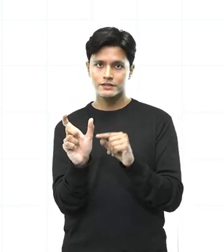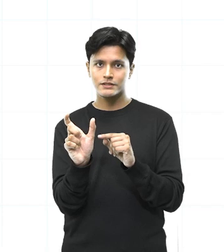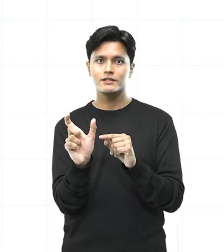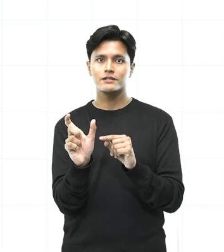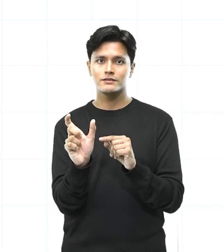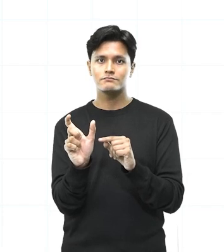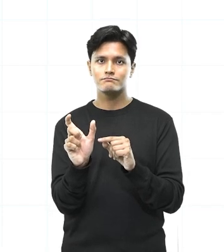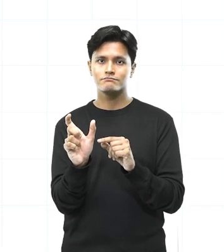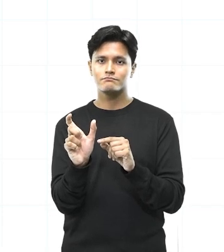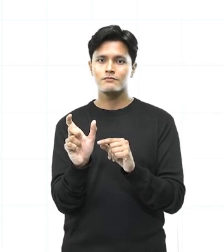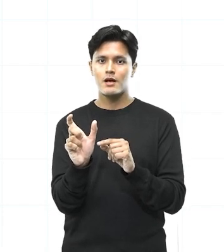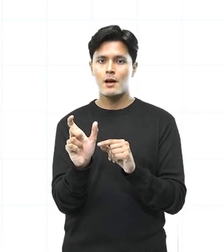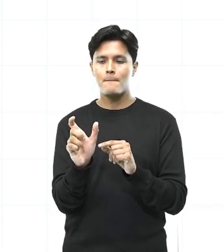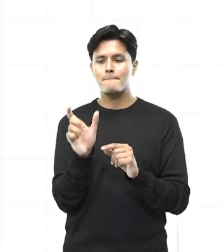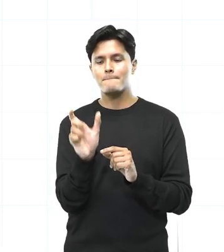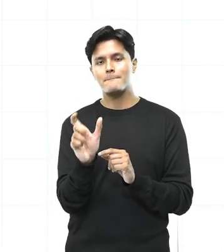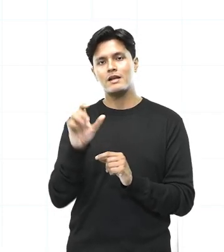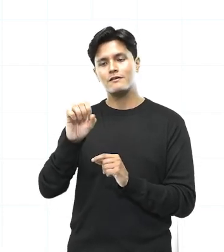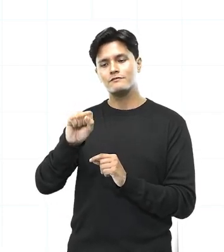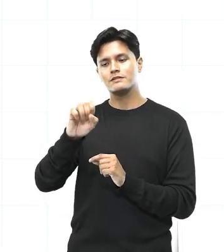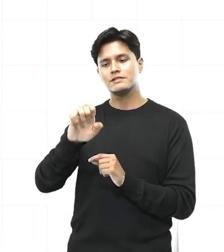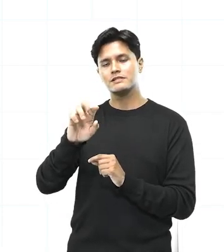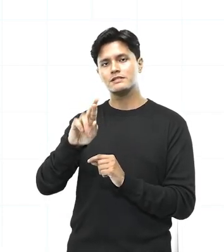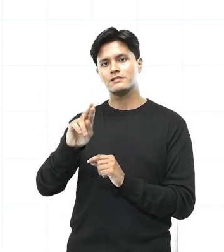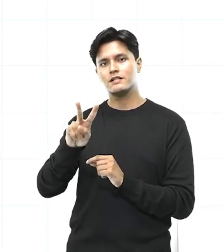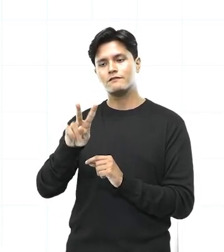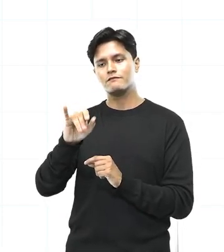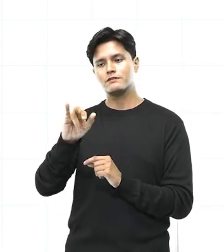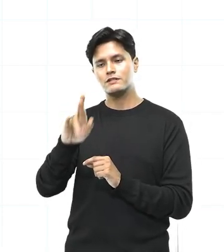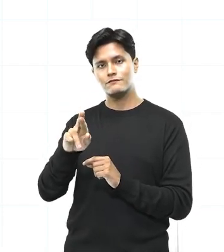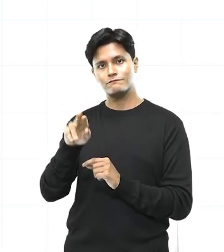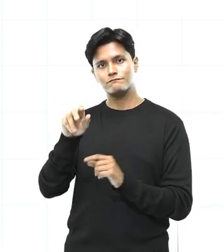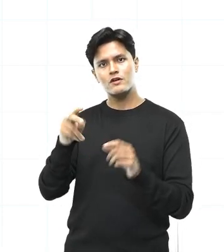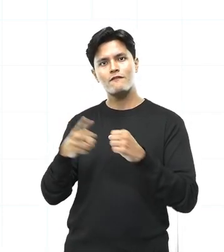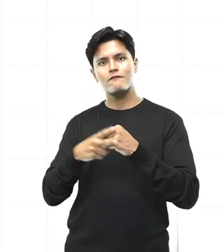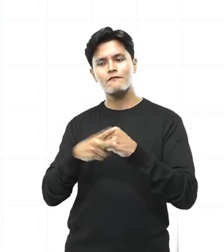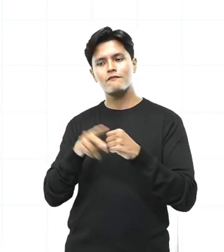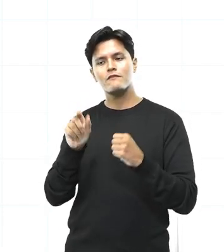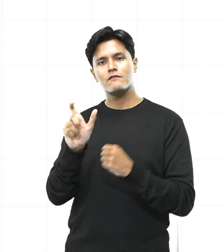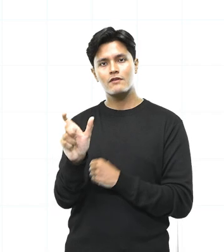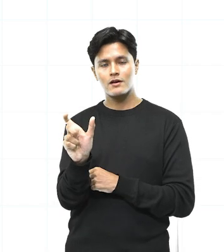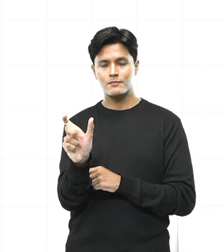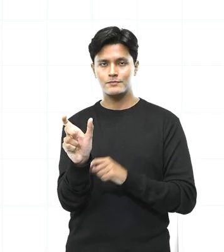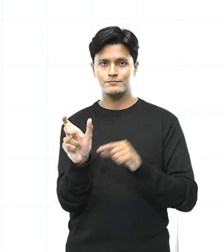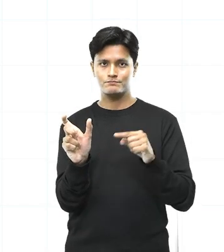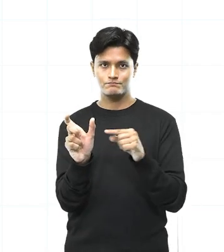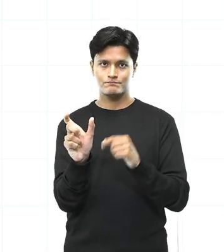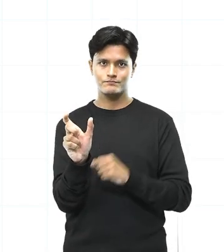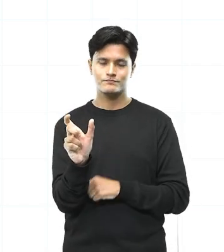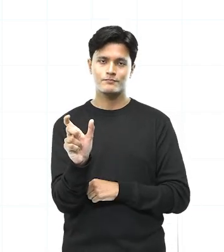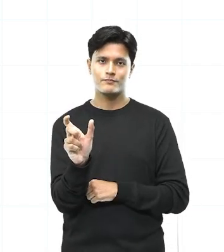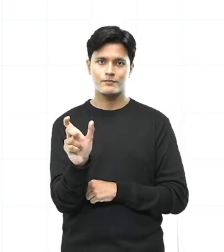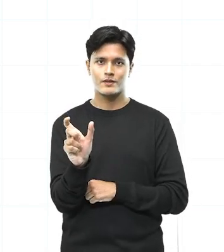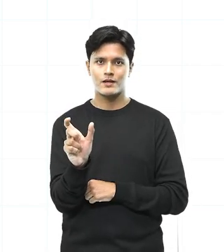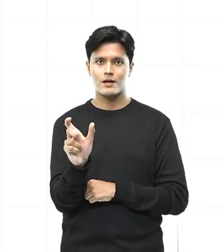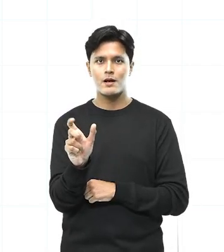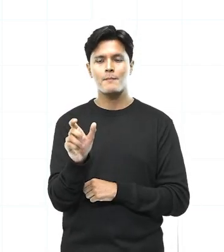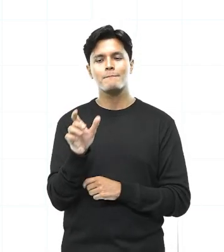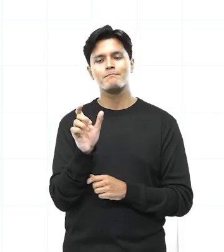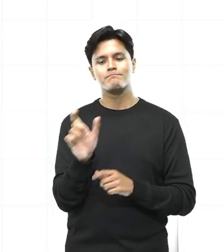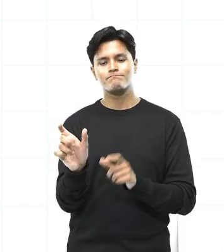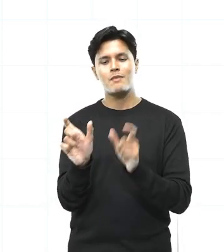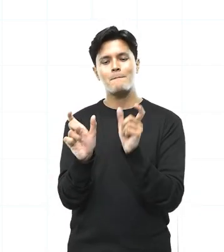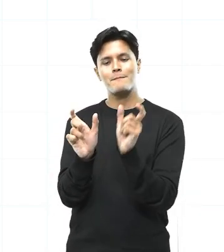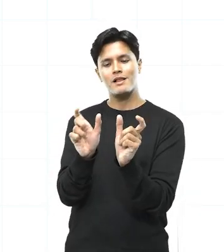né? Que palavra é essa? Exatamente isso que vocês responderam aí, né? A palavra bem. O